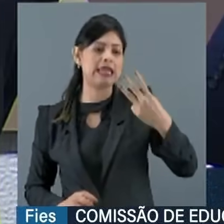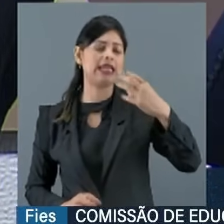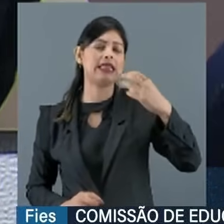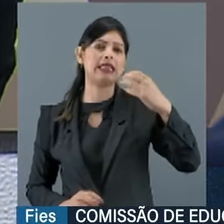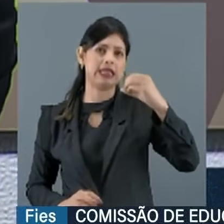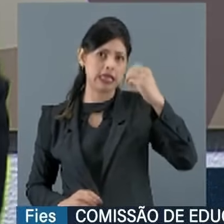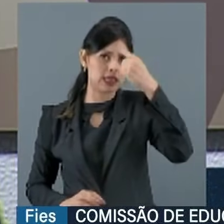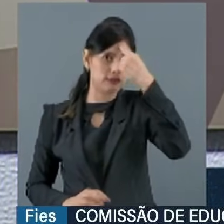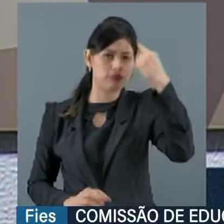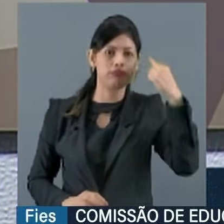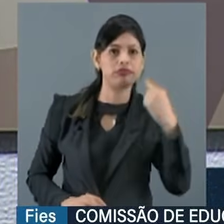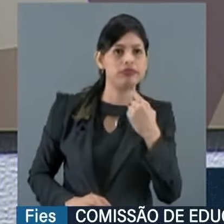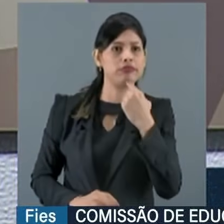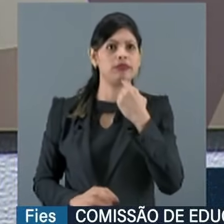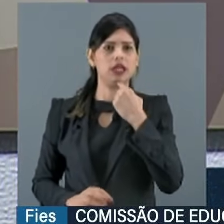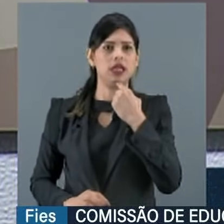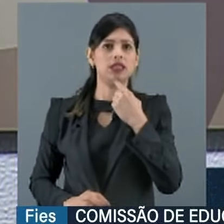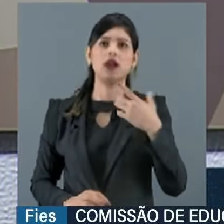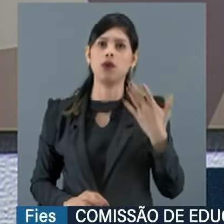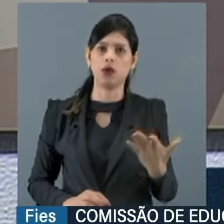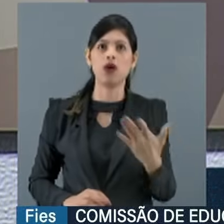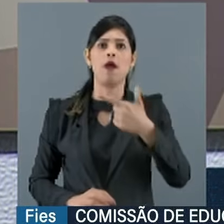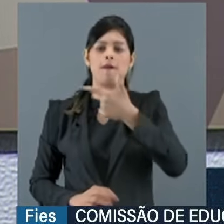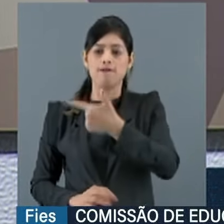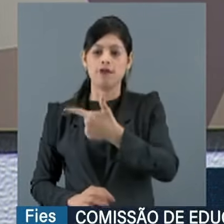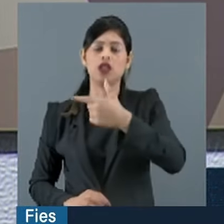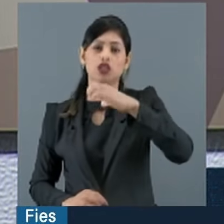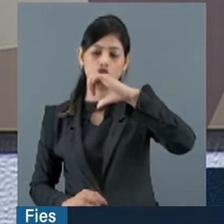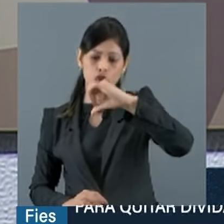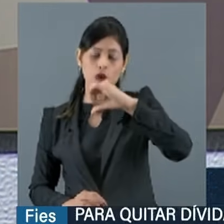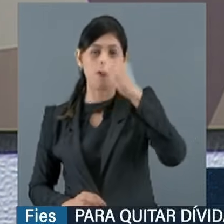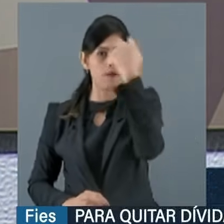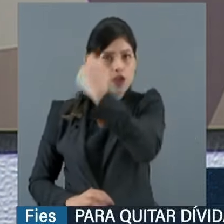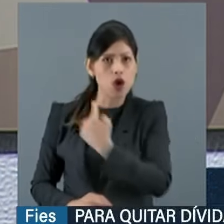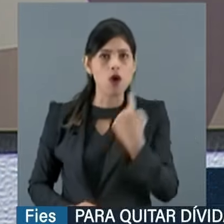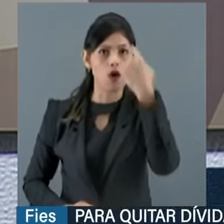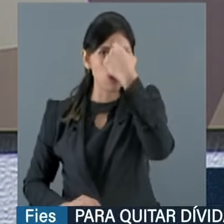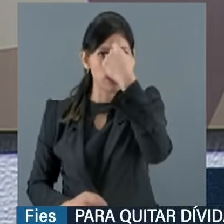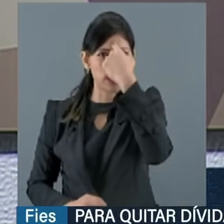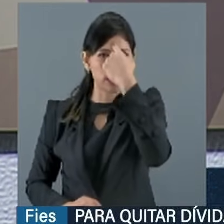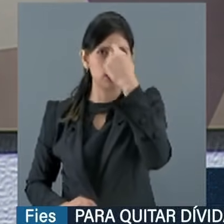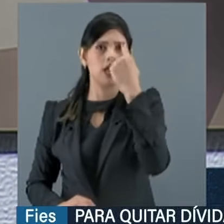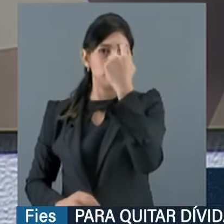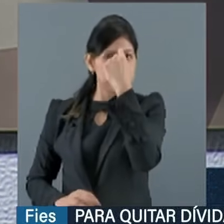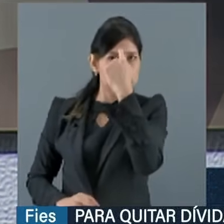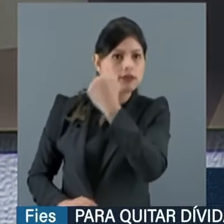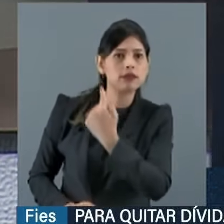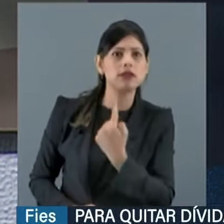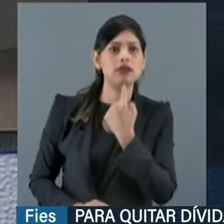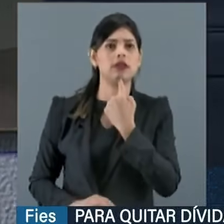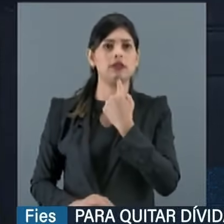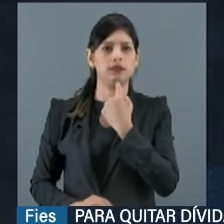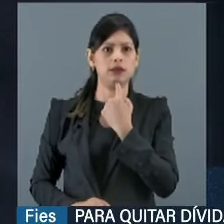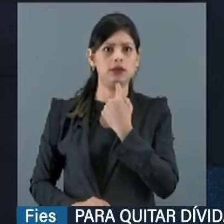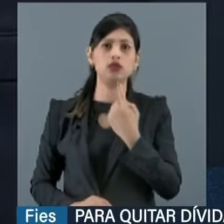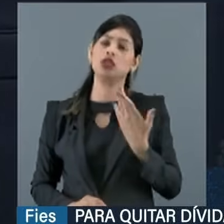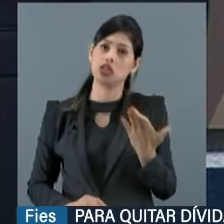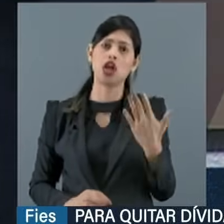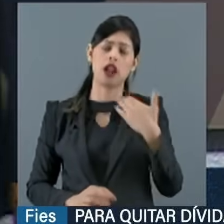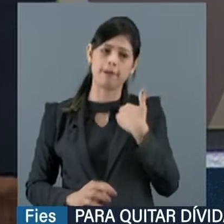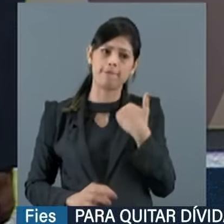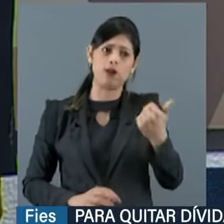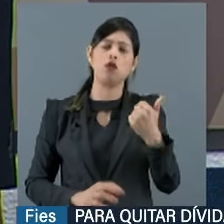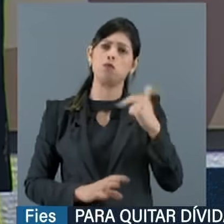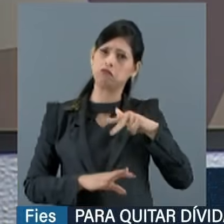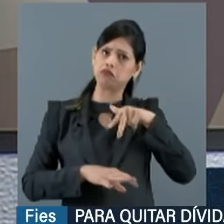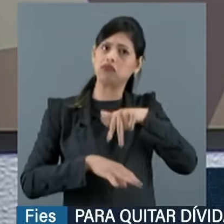nesse ano, completou 29 horas e 30 minutos de atendimento a convocações e convites. Isso, claro,